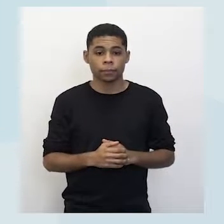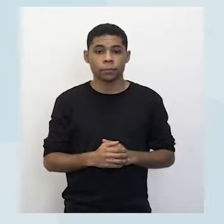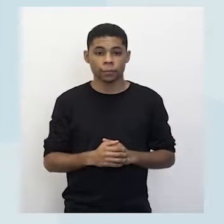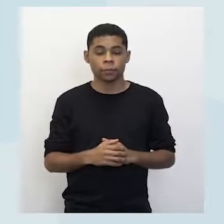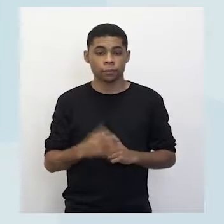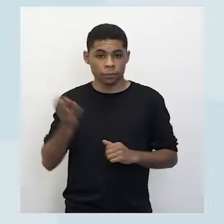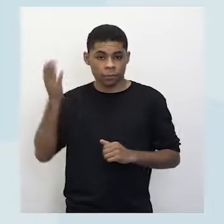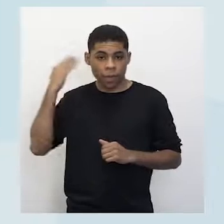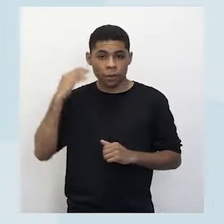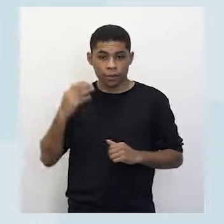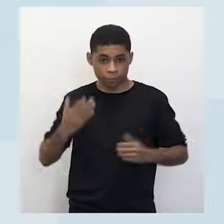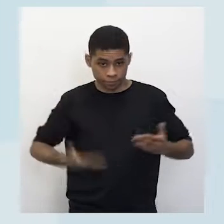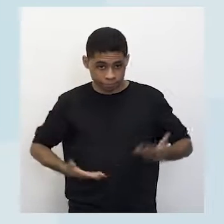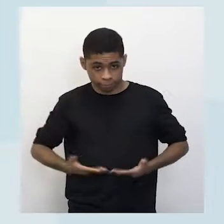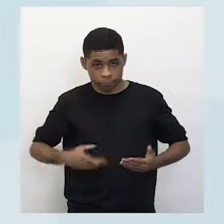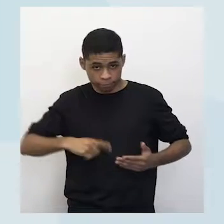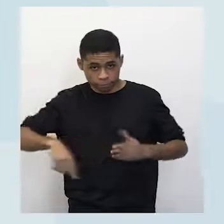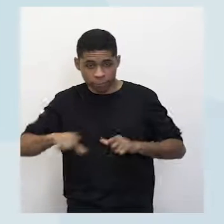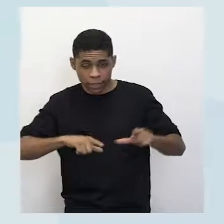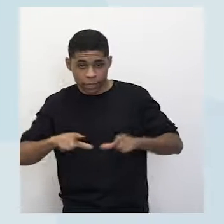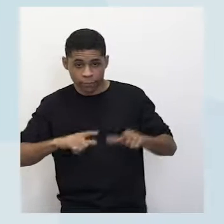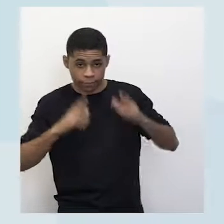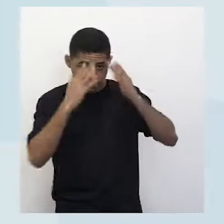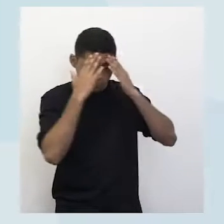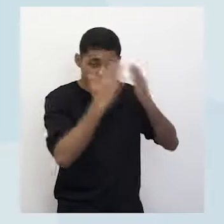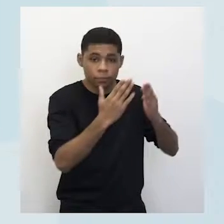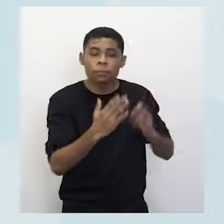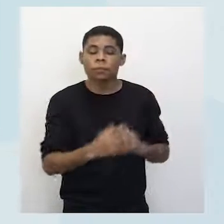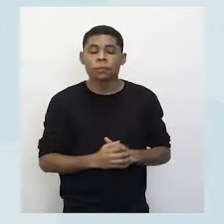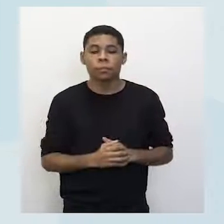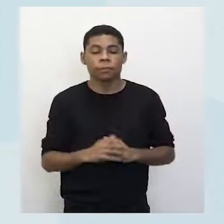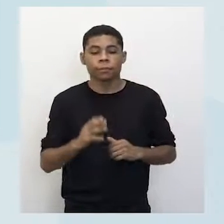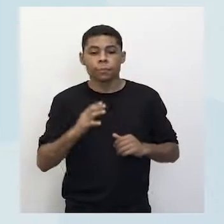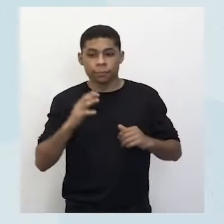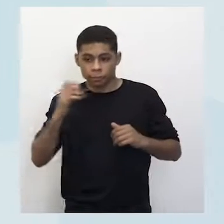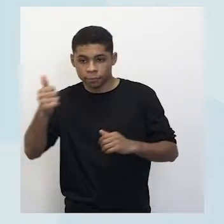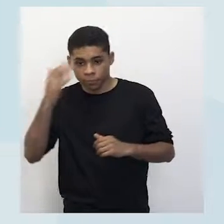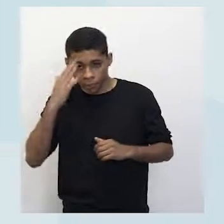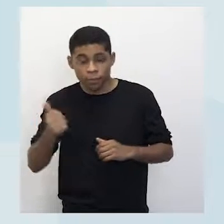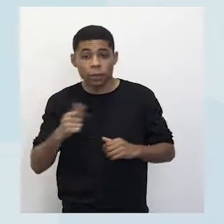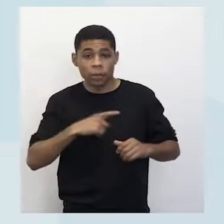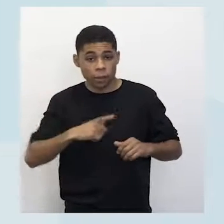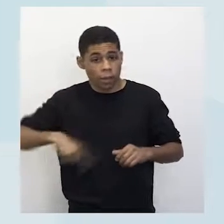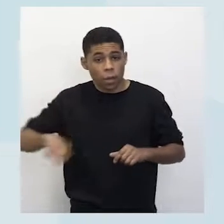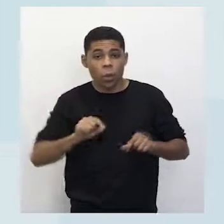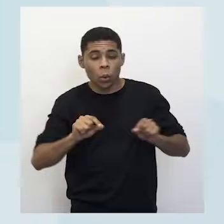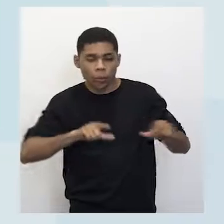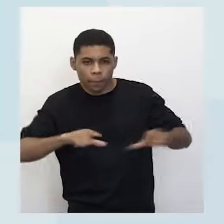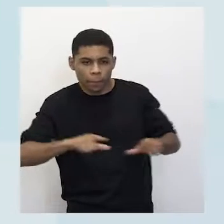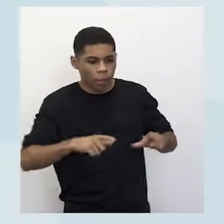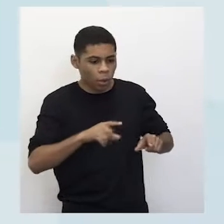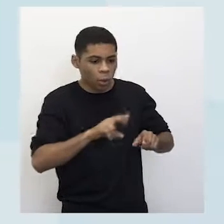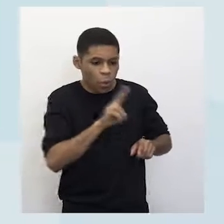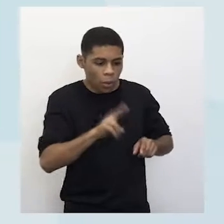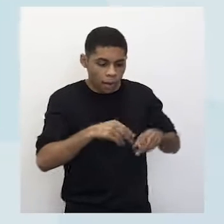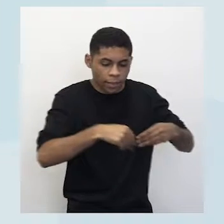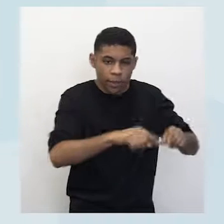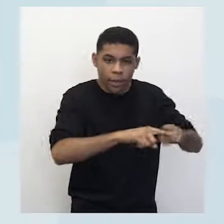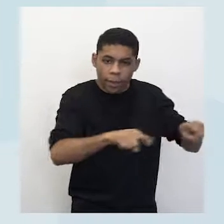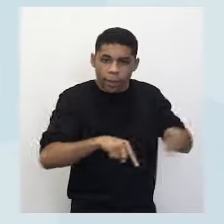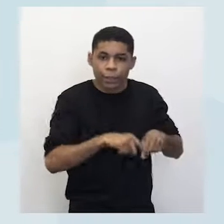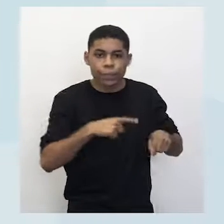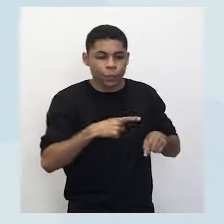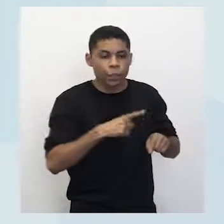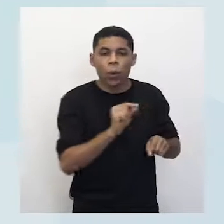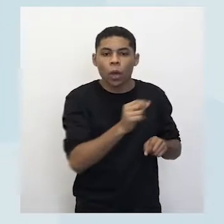eles trabalhavam nesse sistema de colonato, onde em troca do direito ao uso da terra, eles davam ao